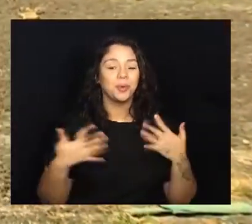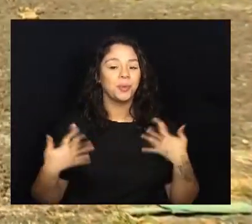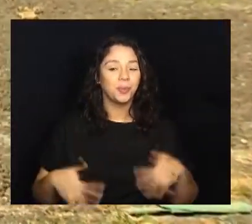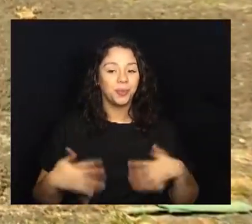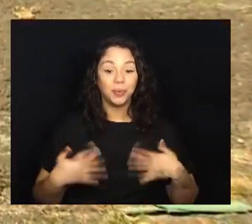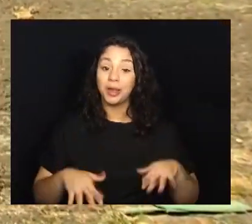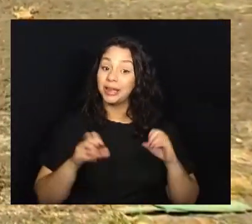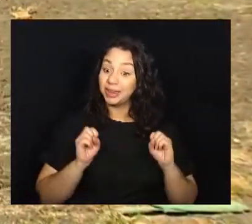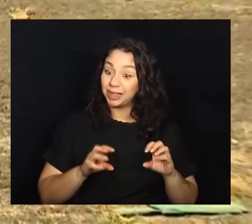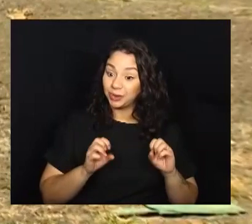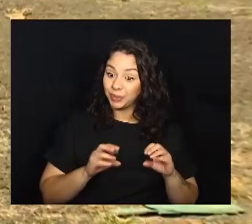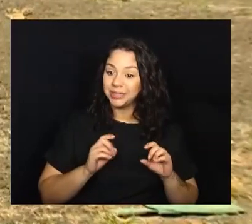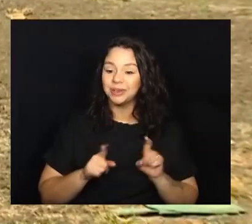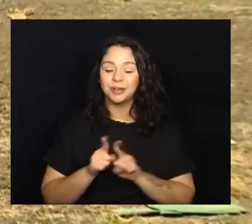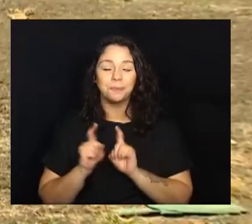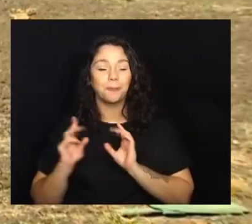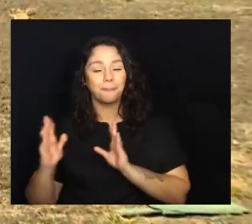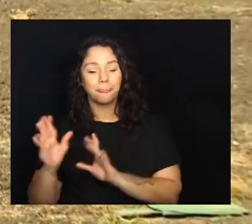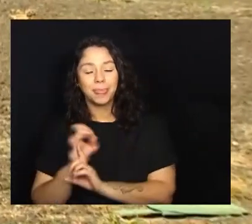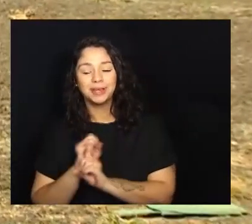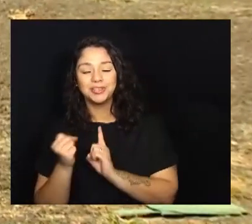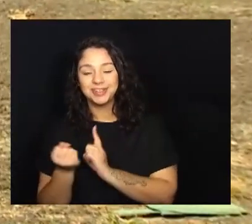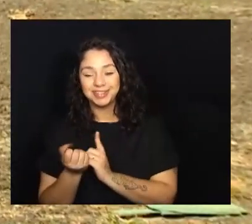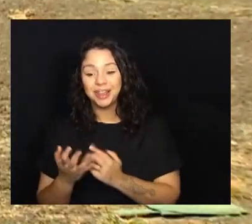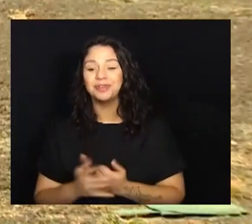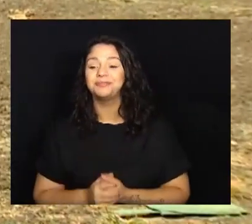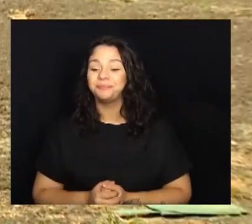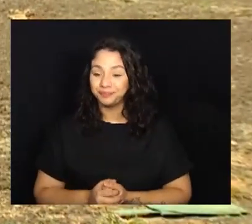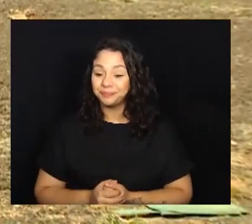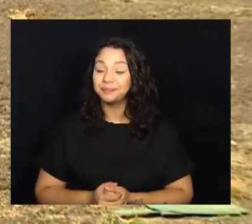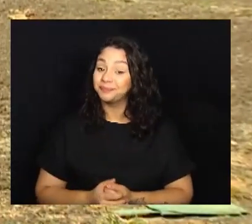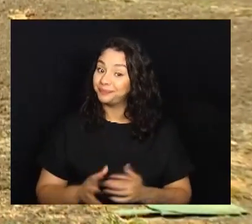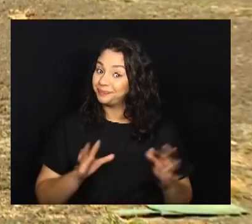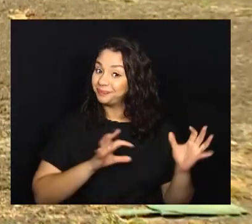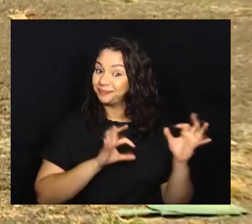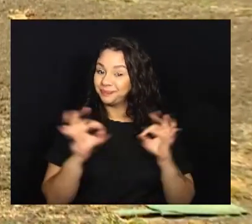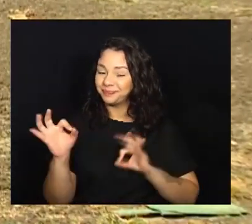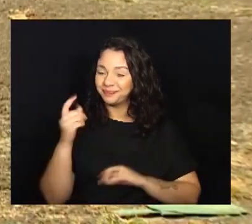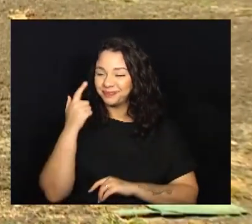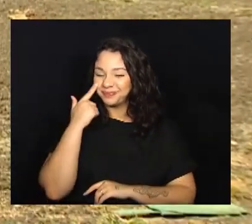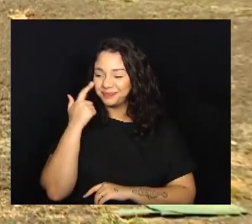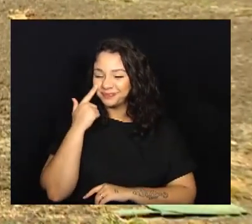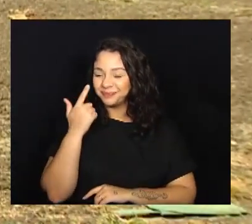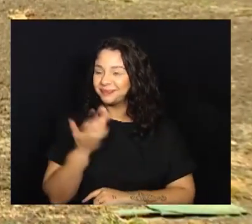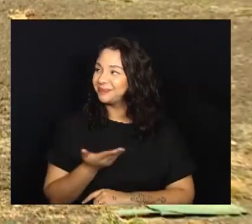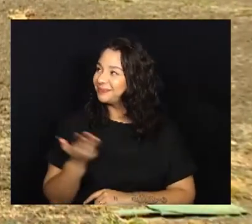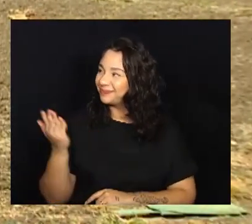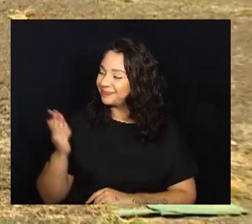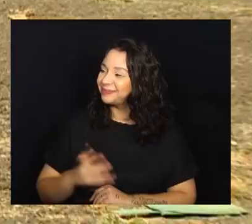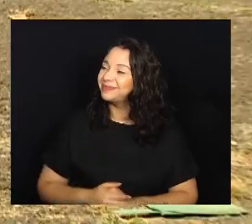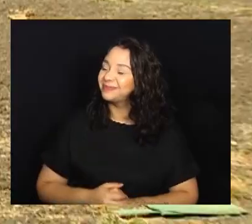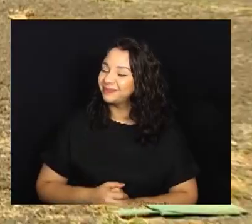educacional quanto da parte social. E fiquem aí com a imagem dessa garotada.